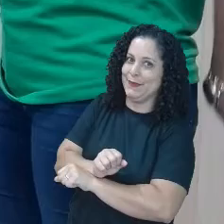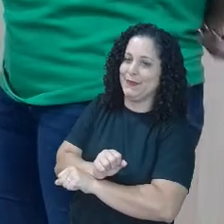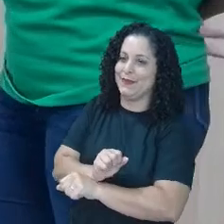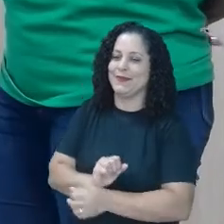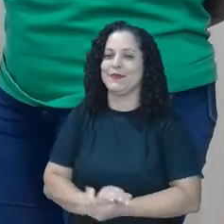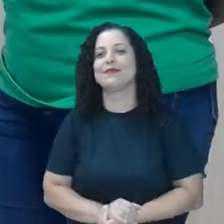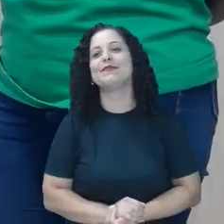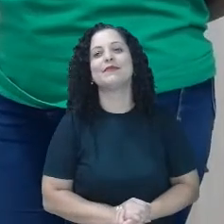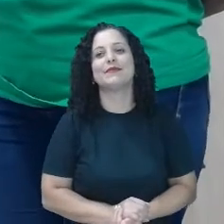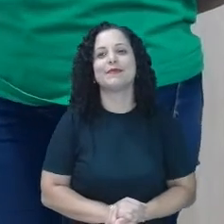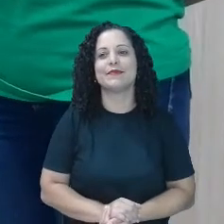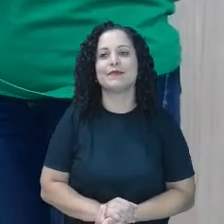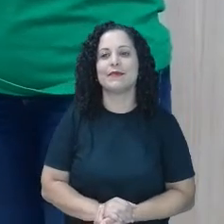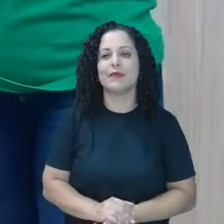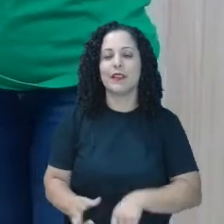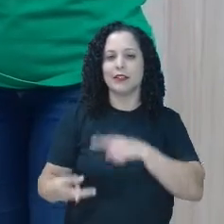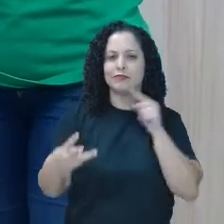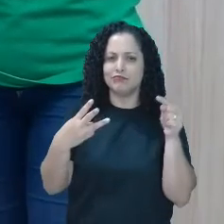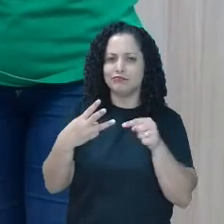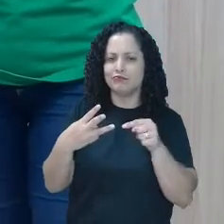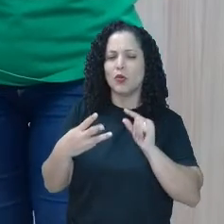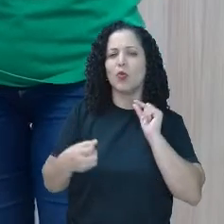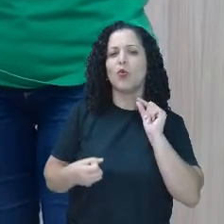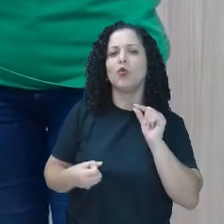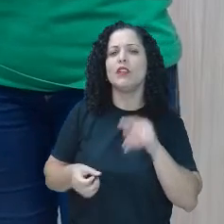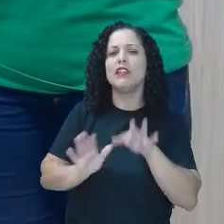E o que seriam esses textos